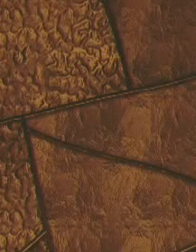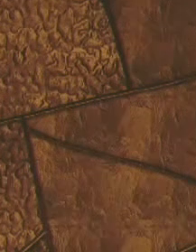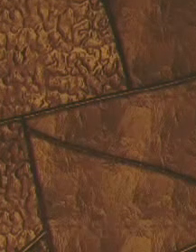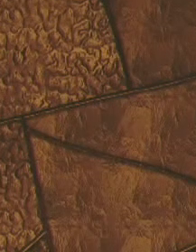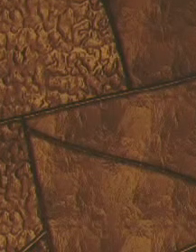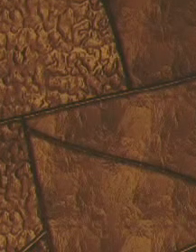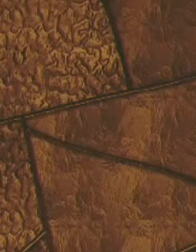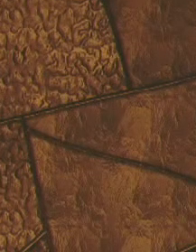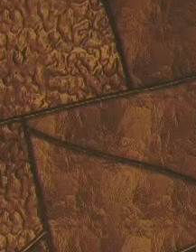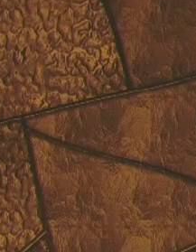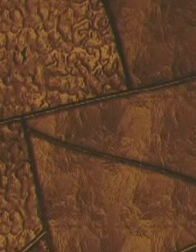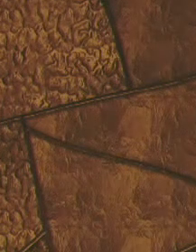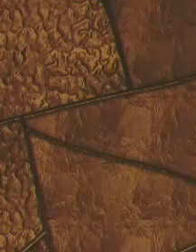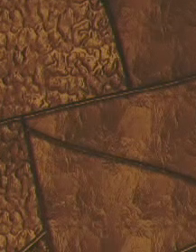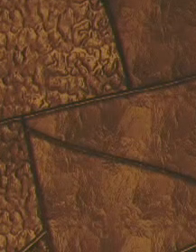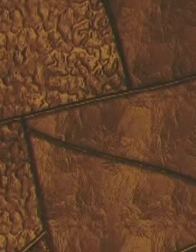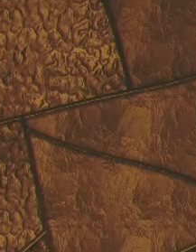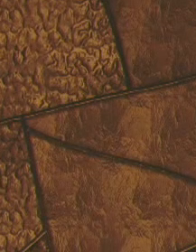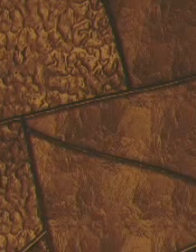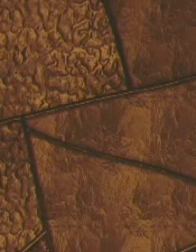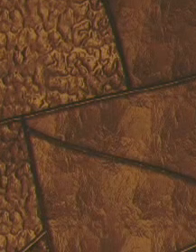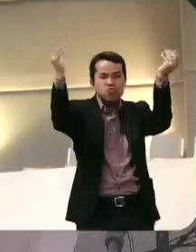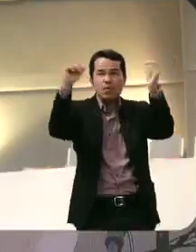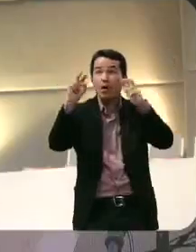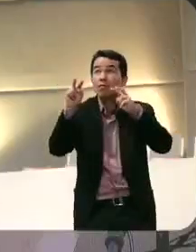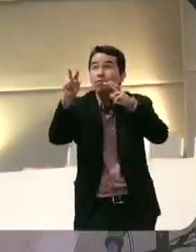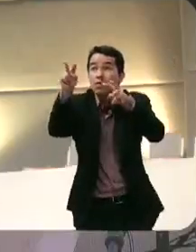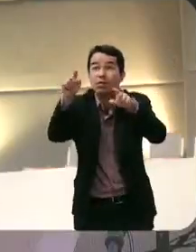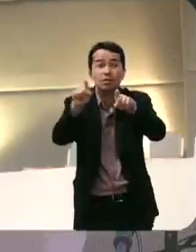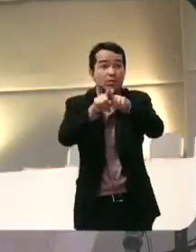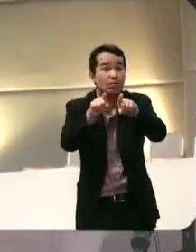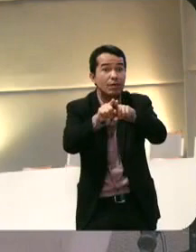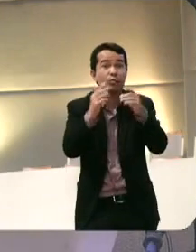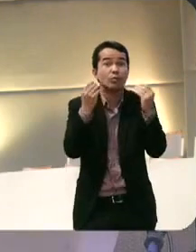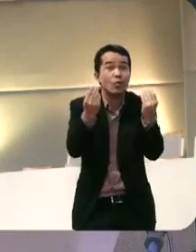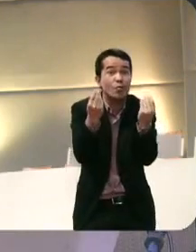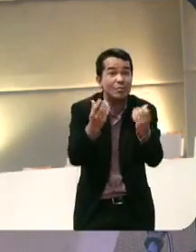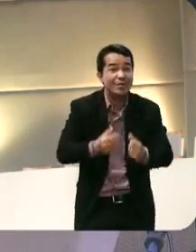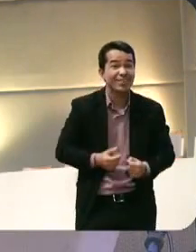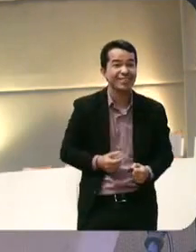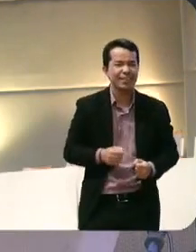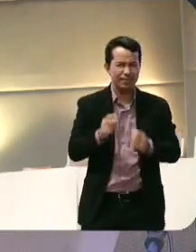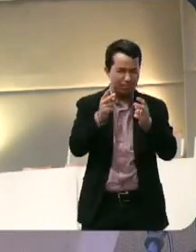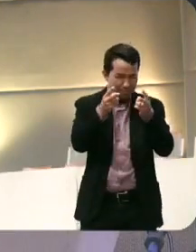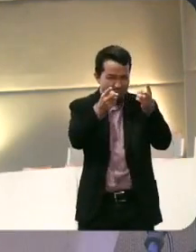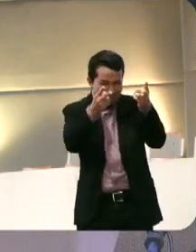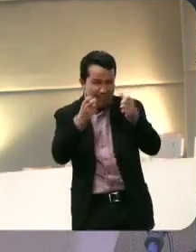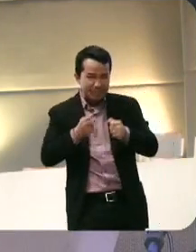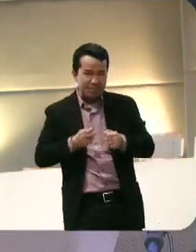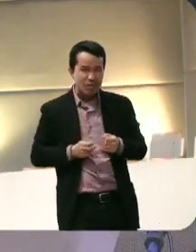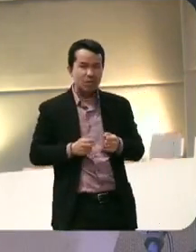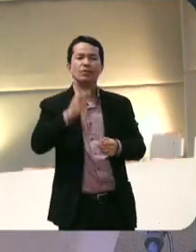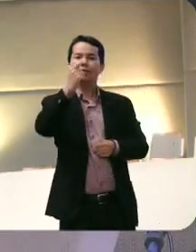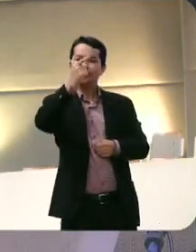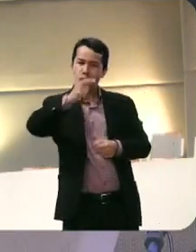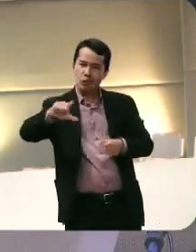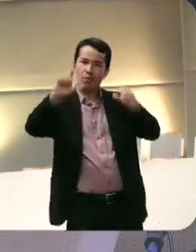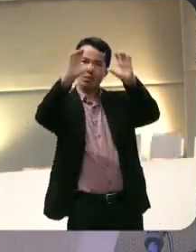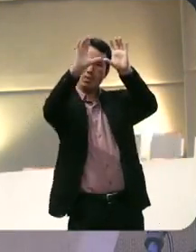iluminar, para que caminhassem de dia e de noite. Presta atenção aqui, note como o